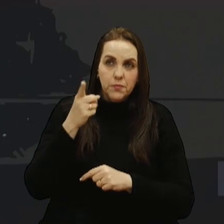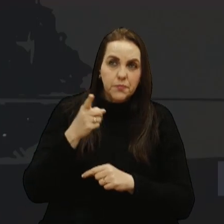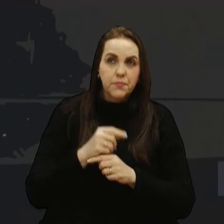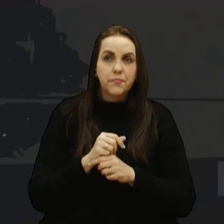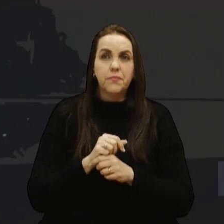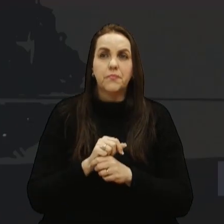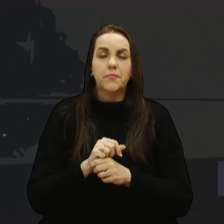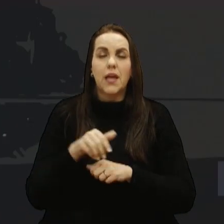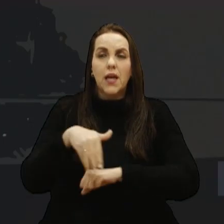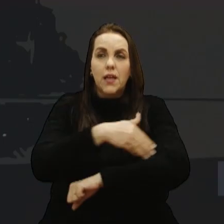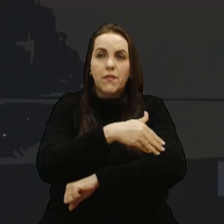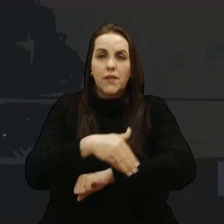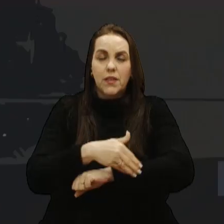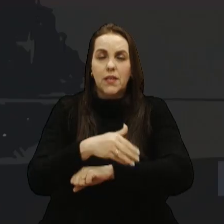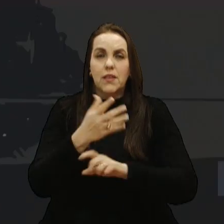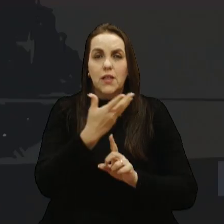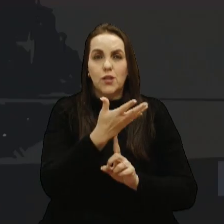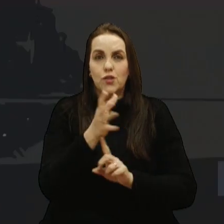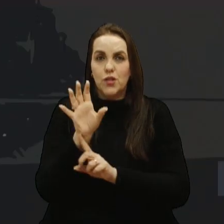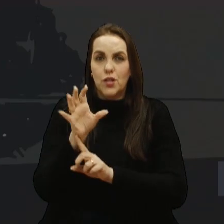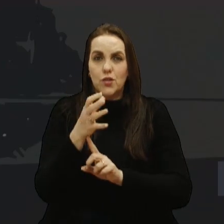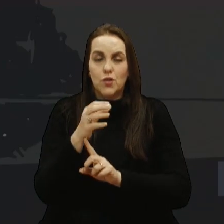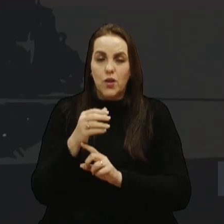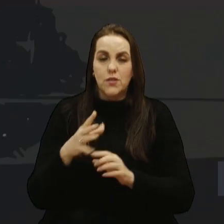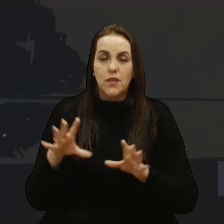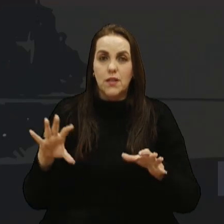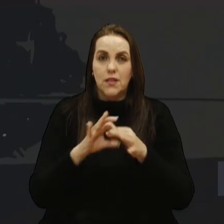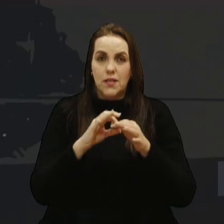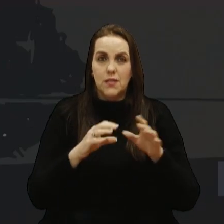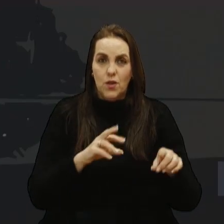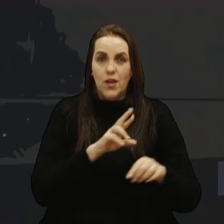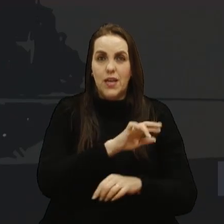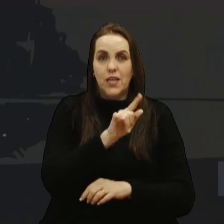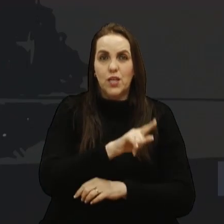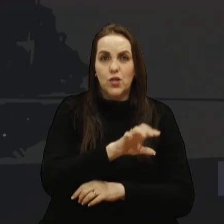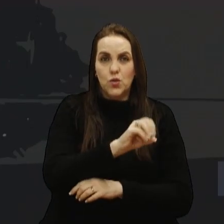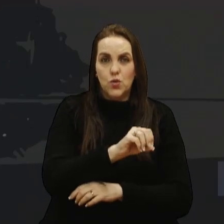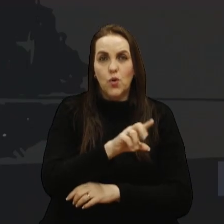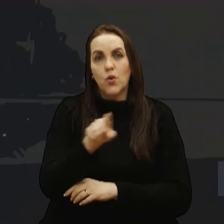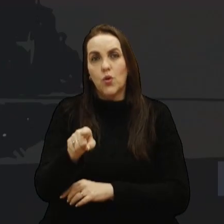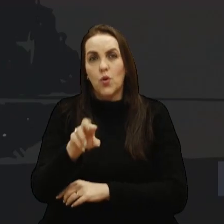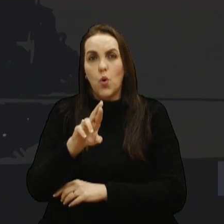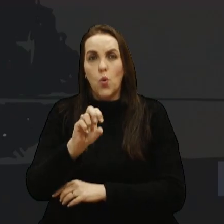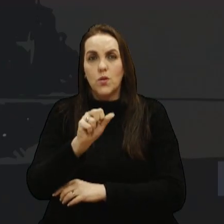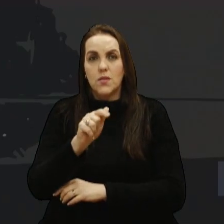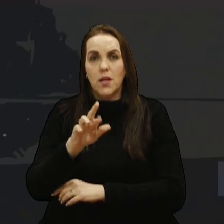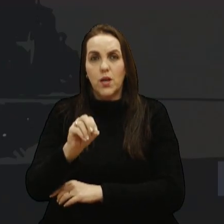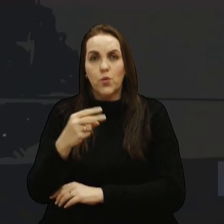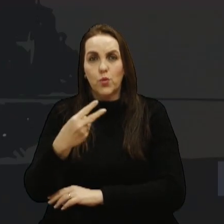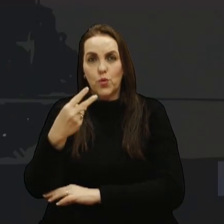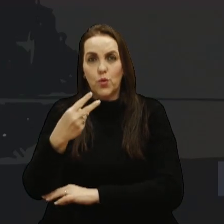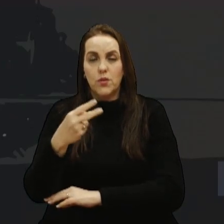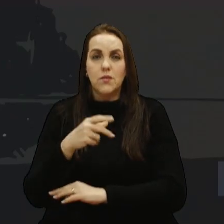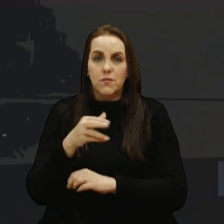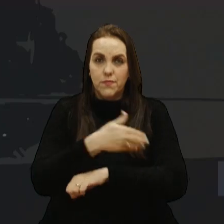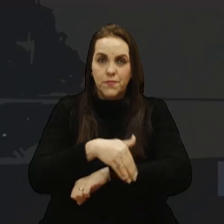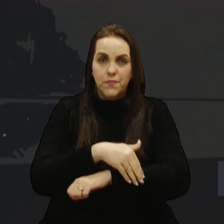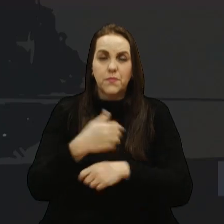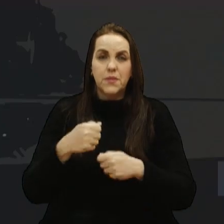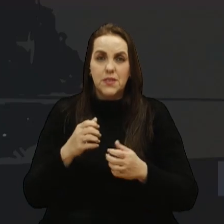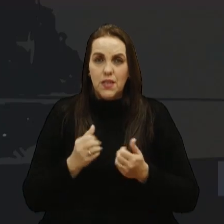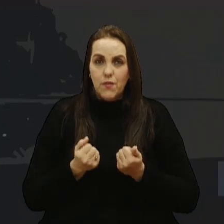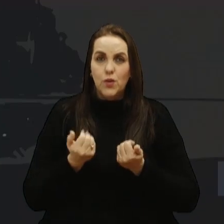Girassóis, liga o Desenho Risso com o Rosário 2, também essa rua precisava de algumas